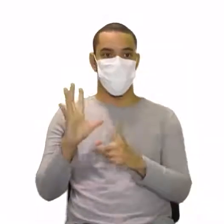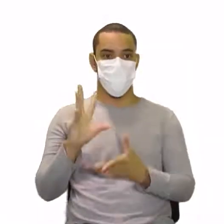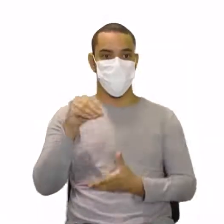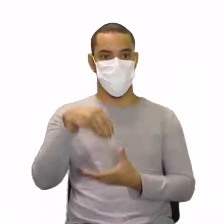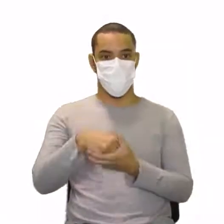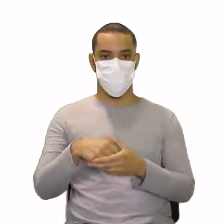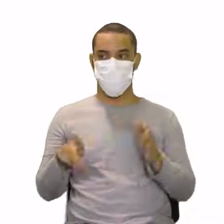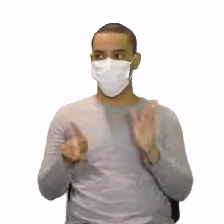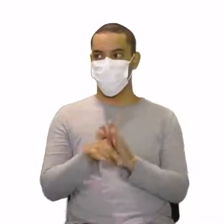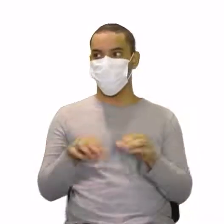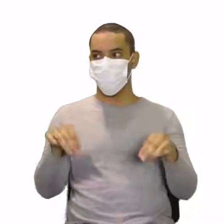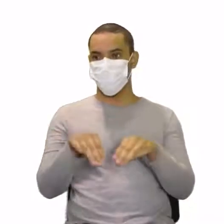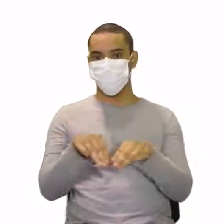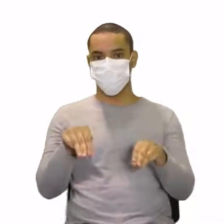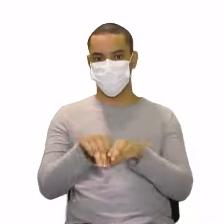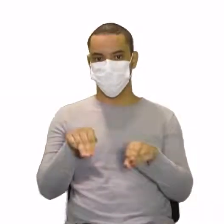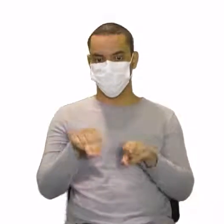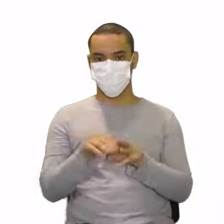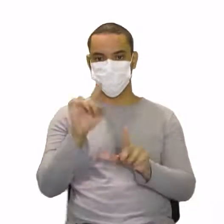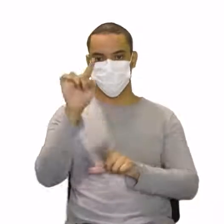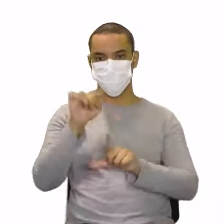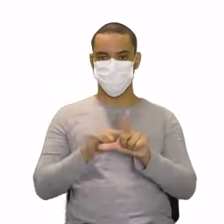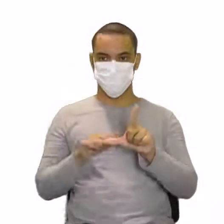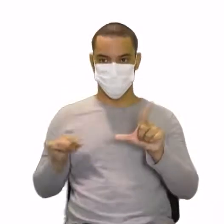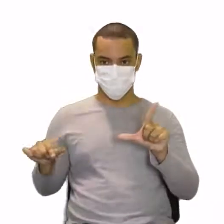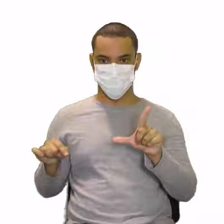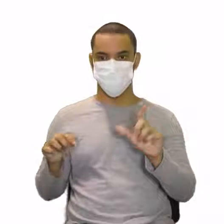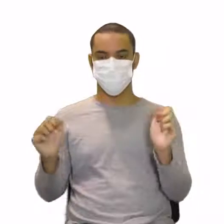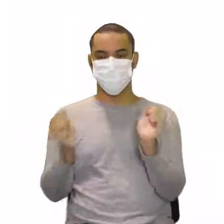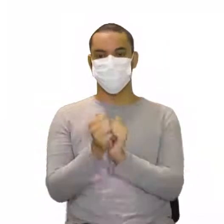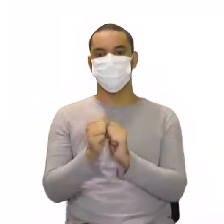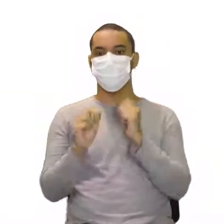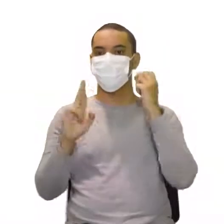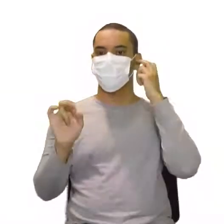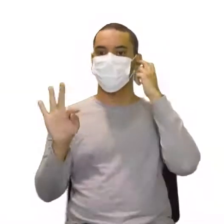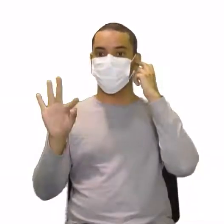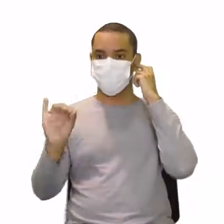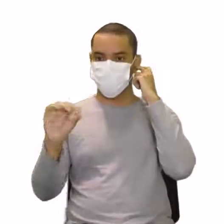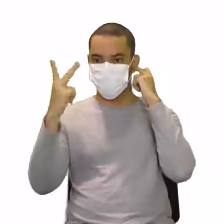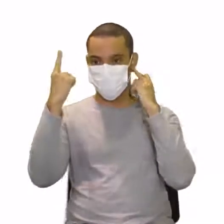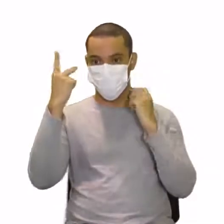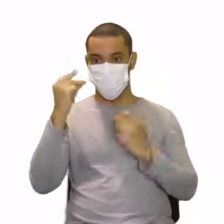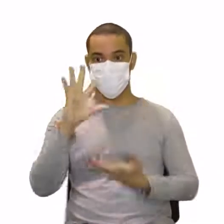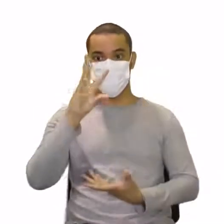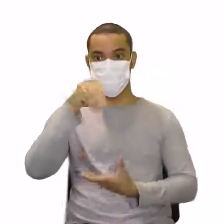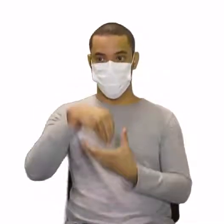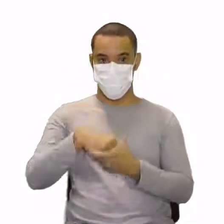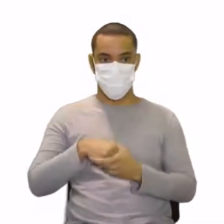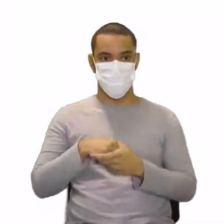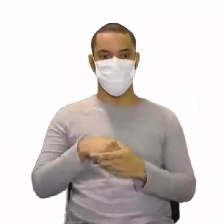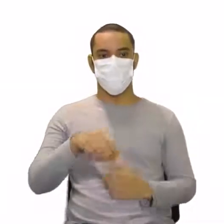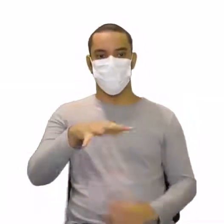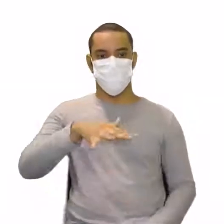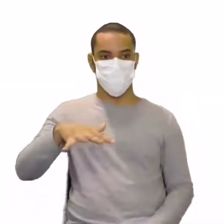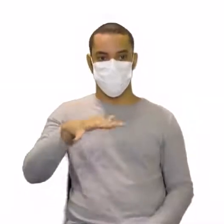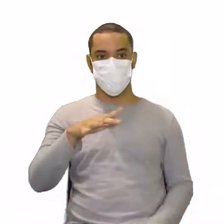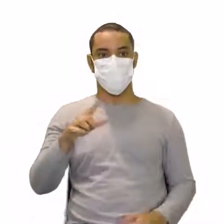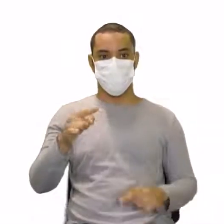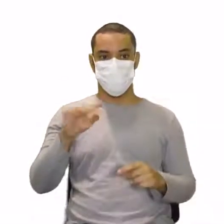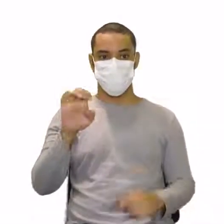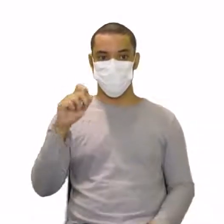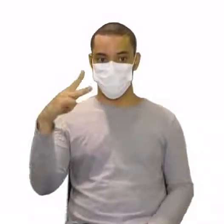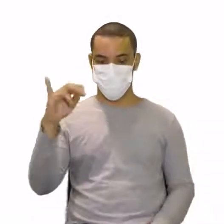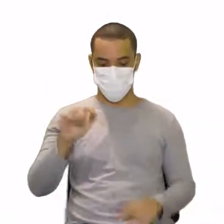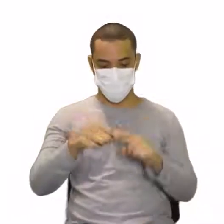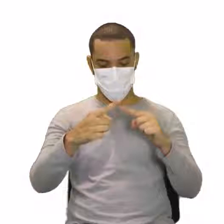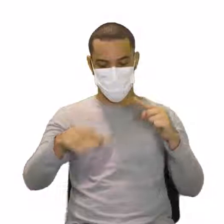campo magnético perpendicular à reta normal ao plano dessa espira e